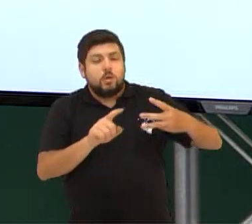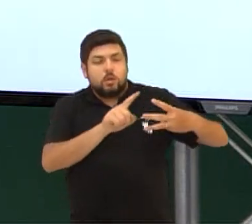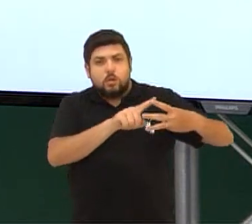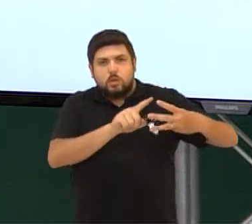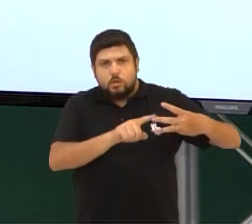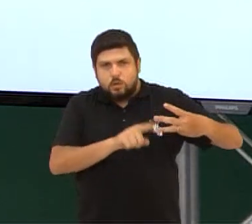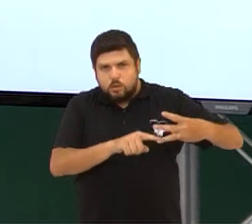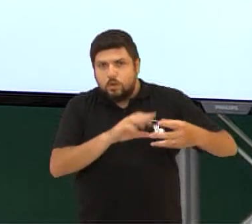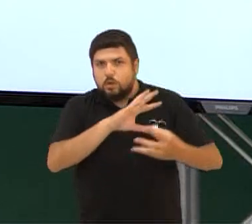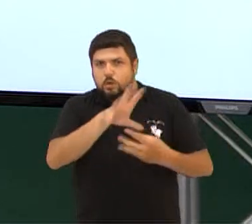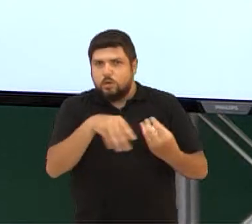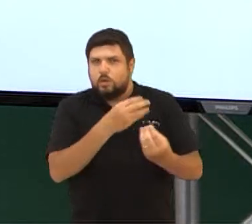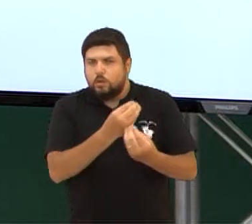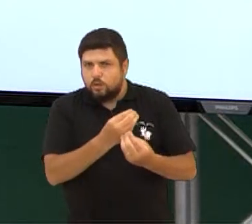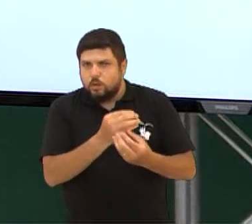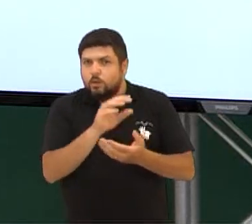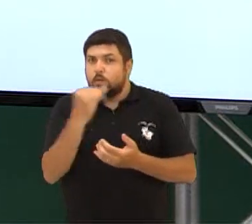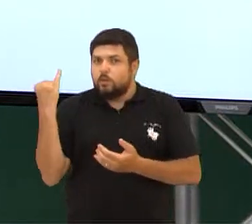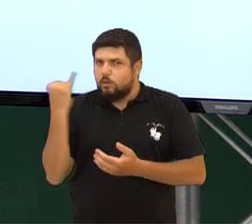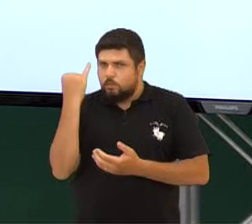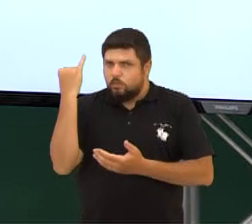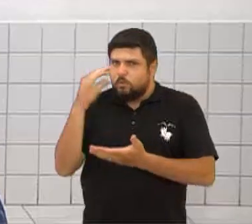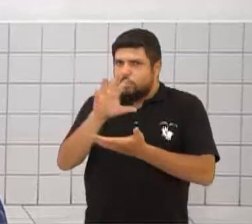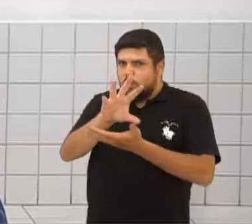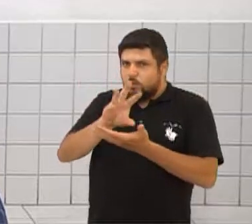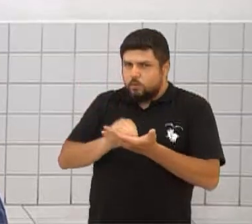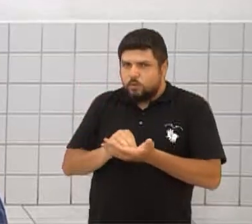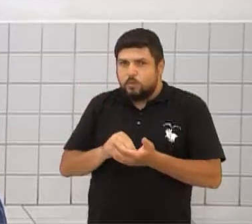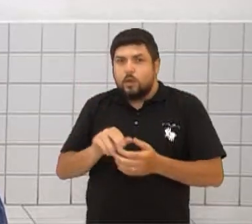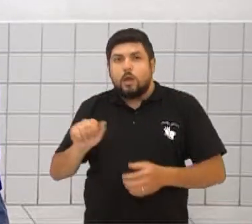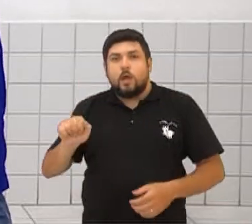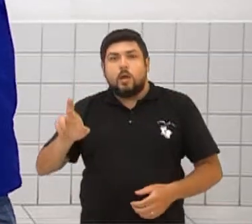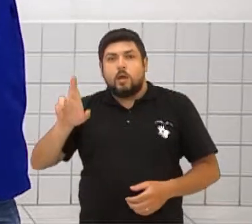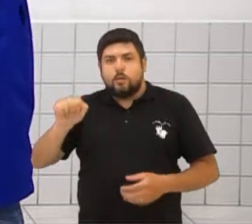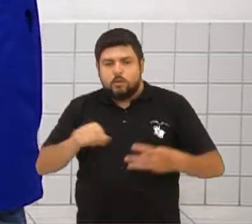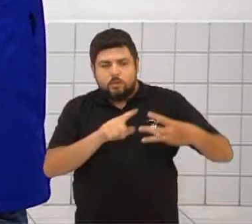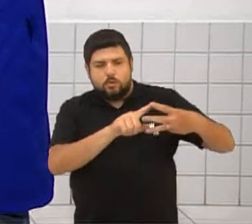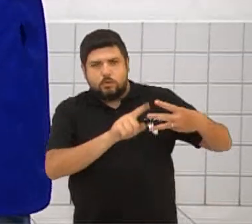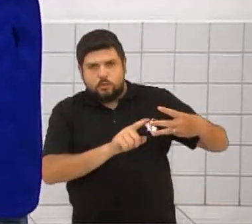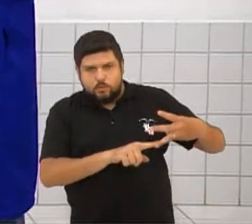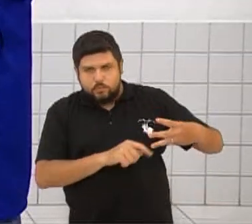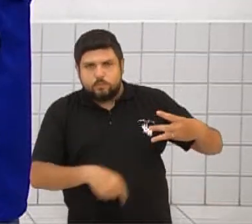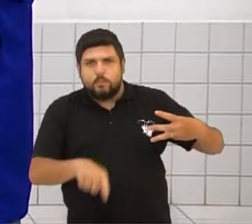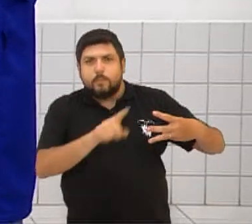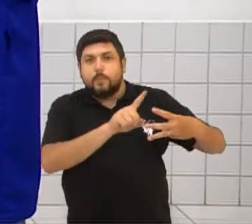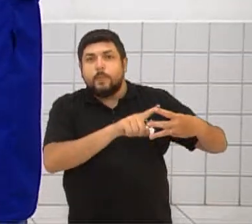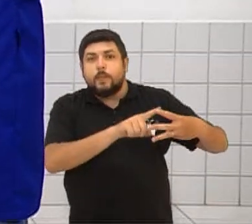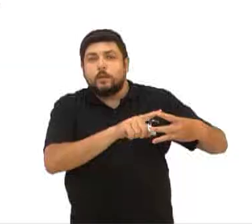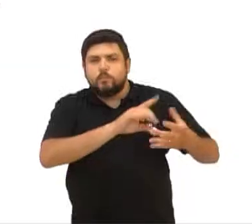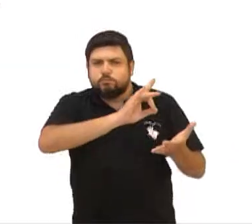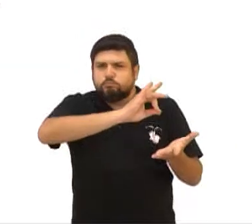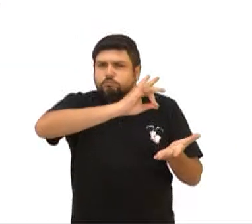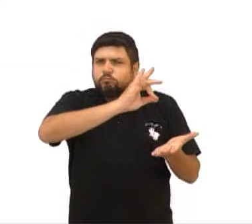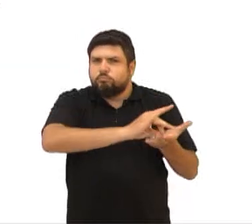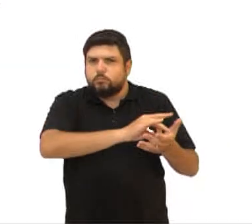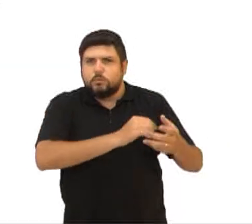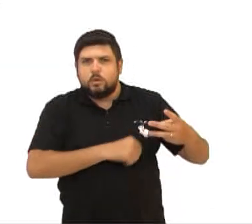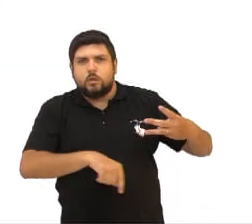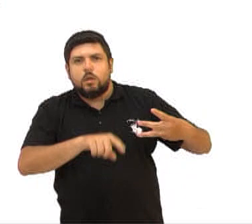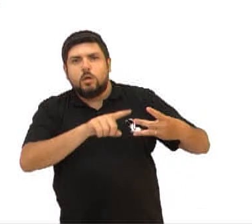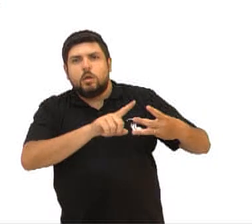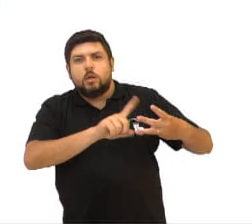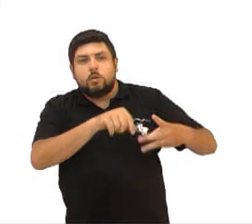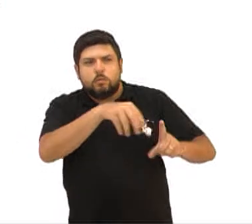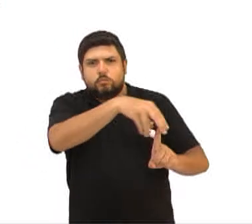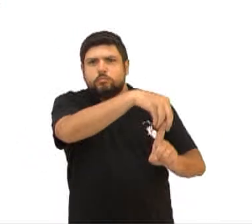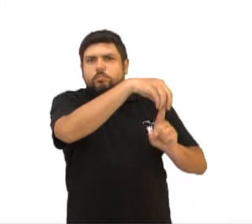arte. Isso é importante, pessoal, notem. O conceito de aura vai estar ligado a essas 3 noções. Quais são elas? A originalidade, a